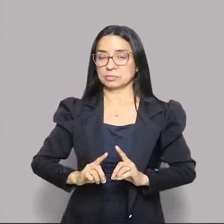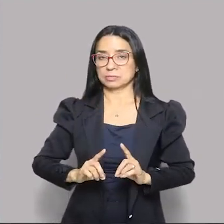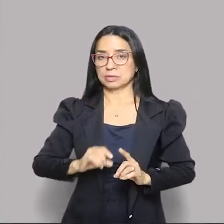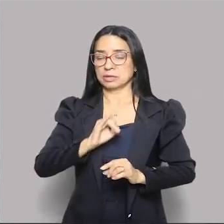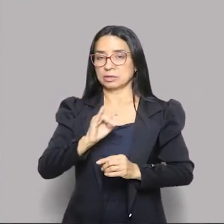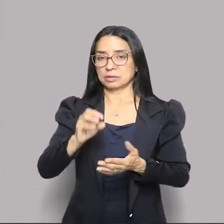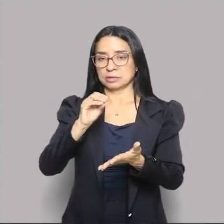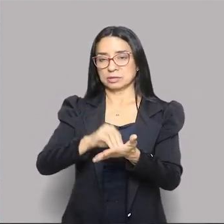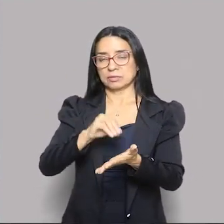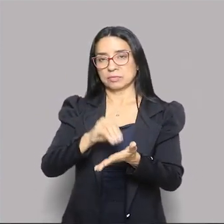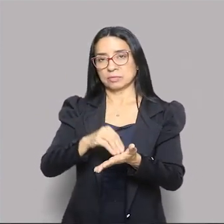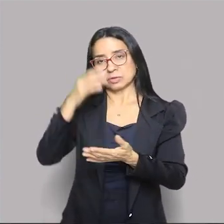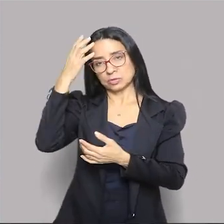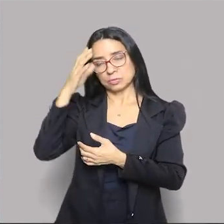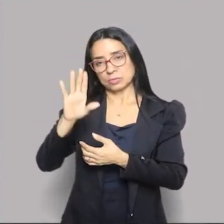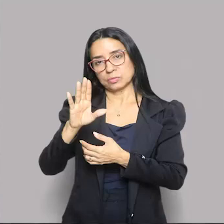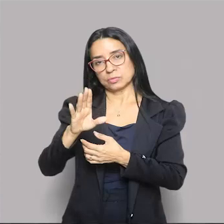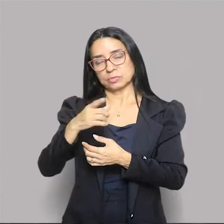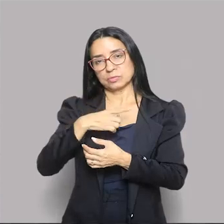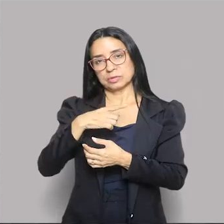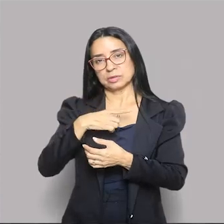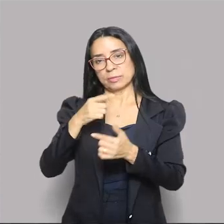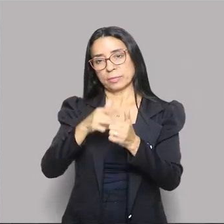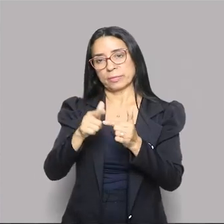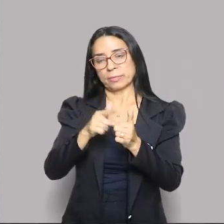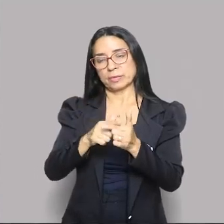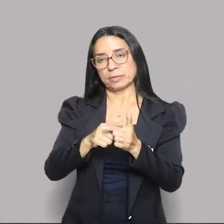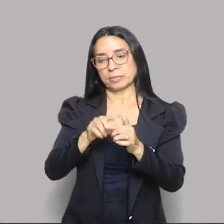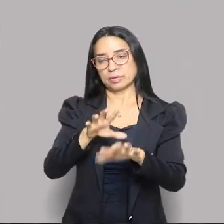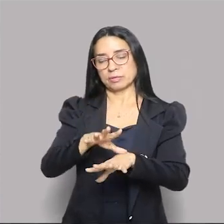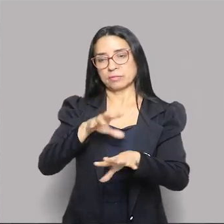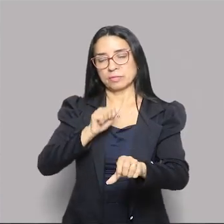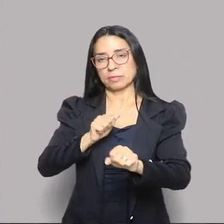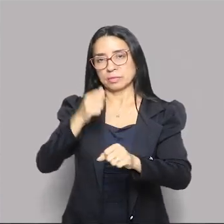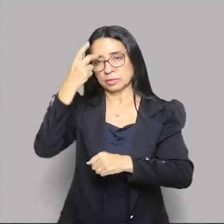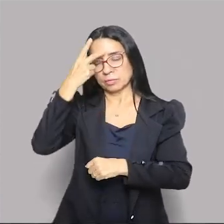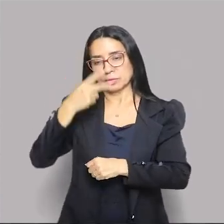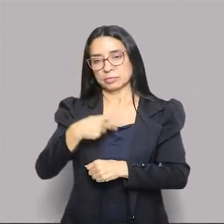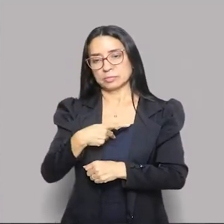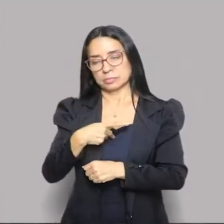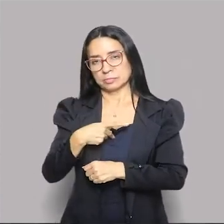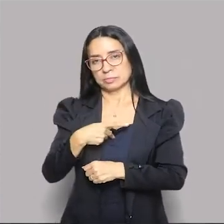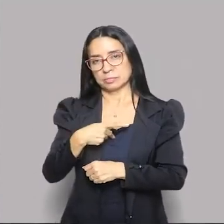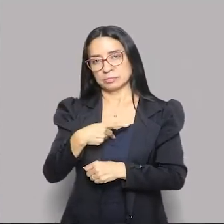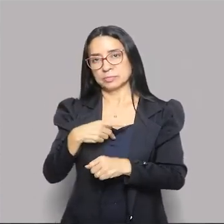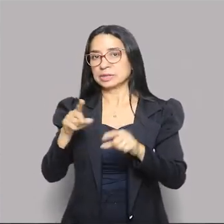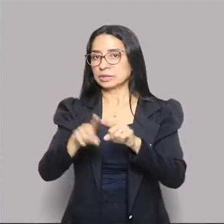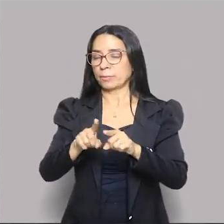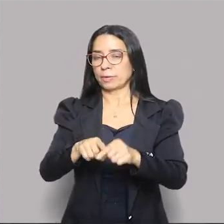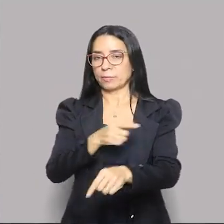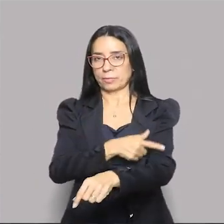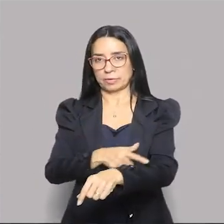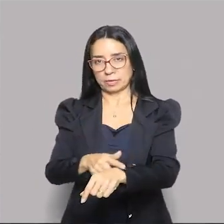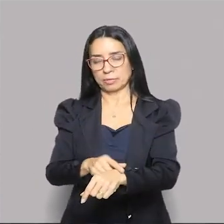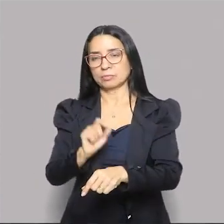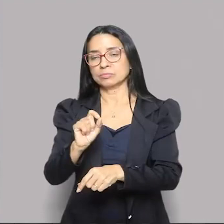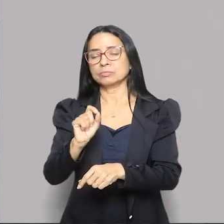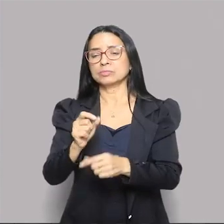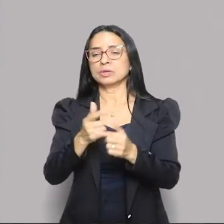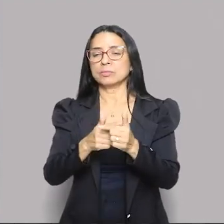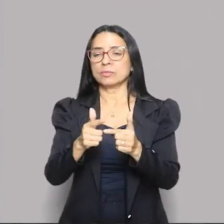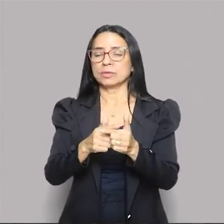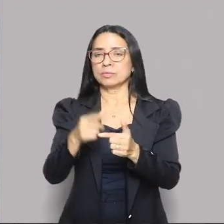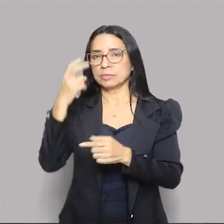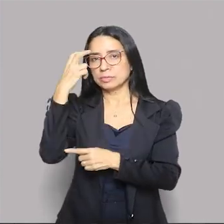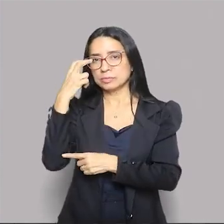cultura atinge a formação pessoal, então isso é um problema. Se ela atinge o aspecto moral, isso também é um grande problema. E o